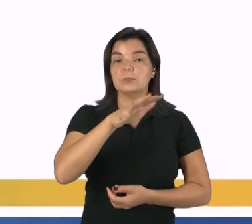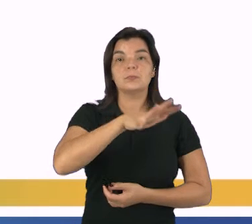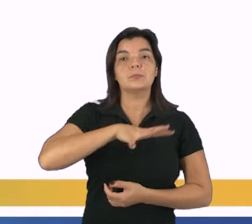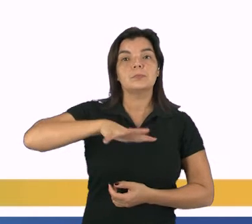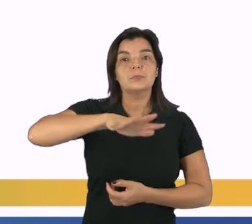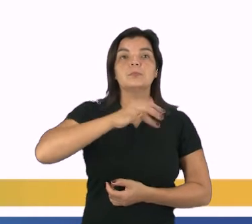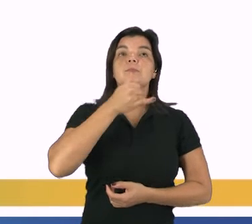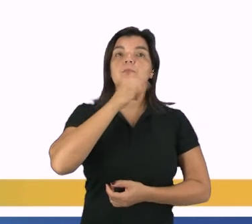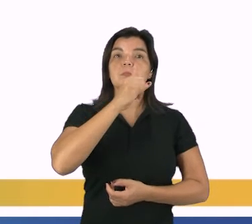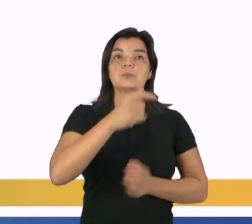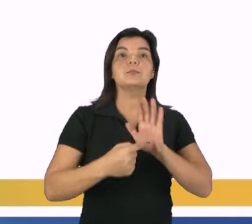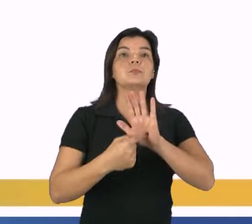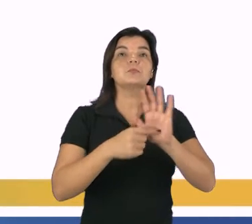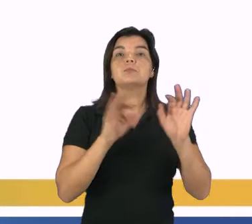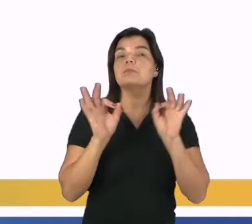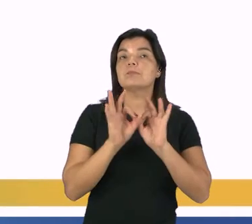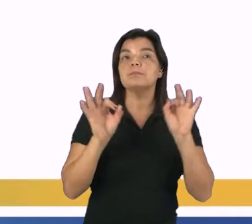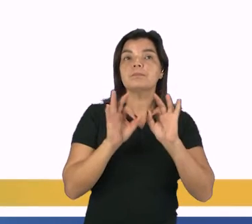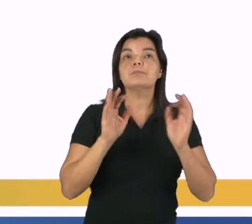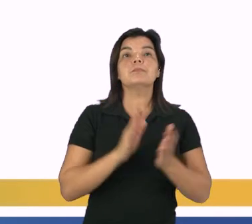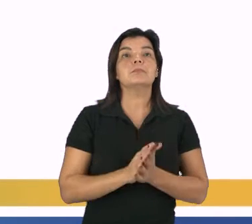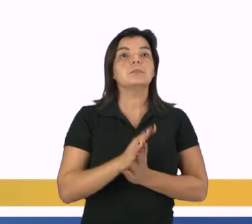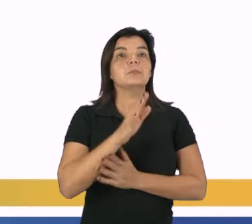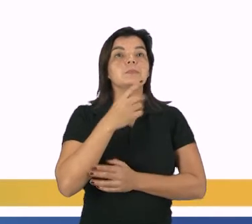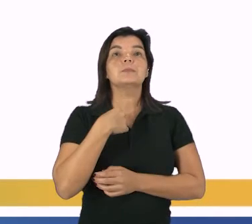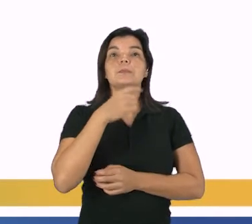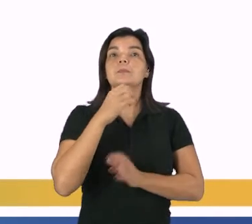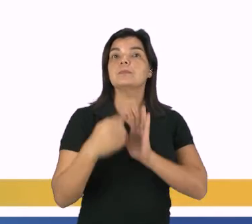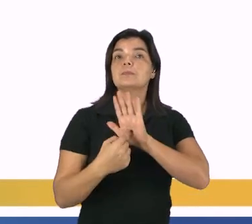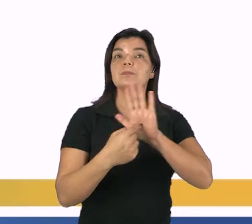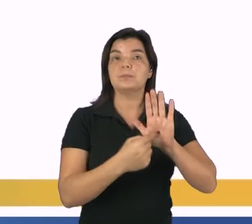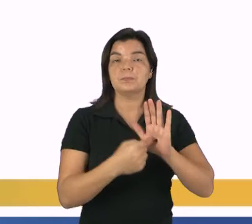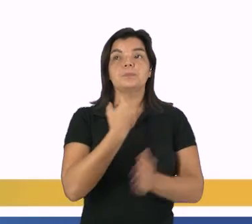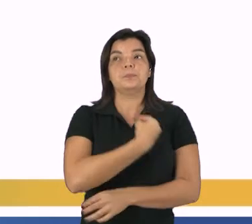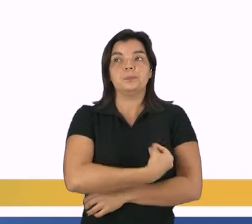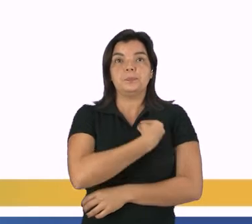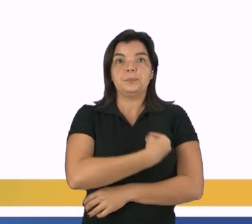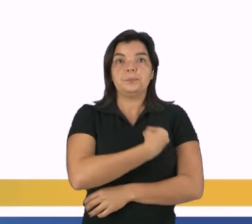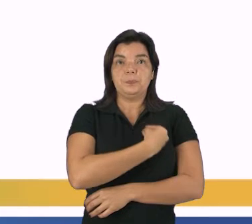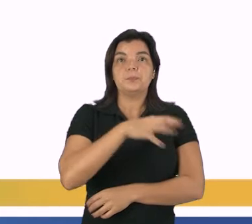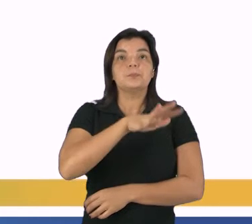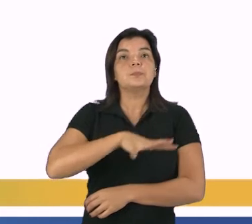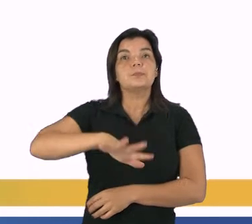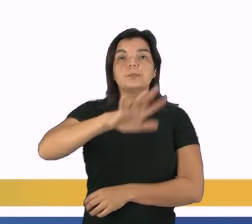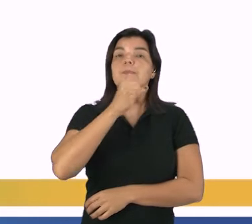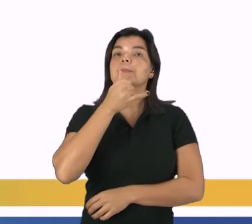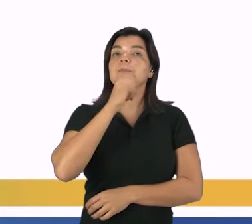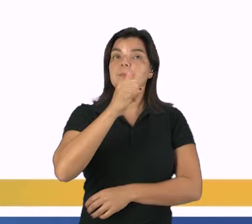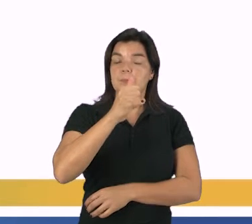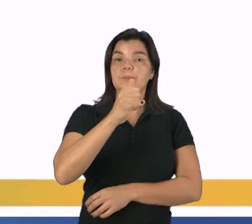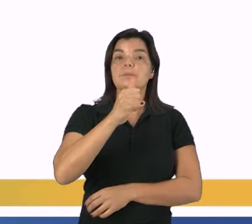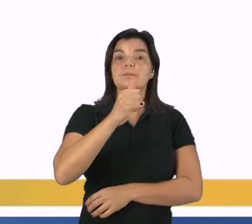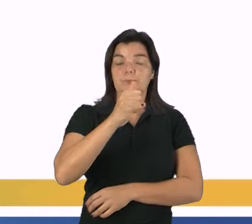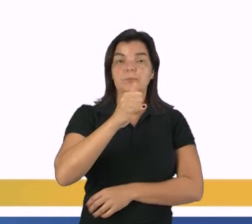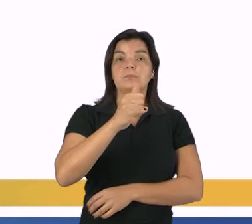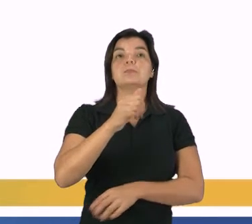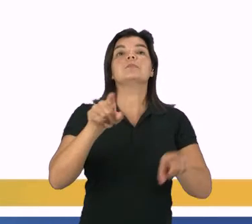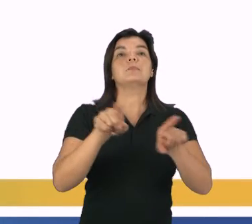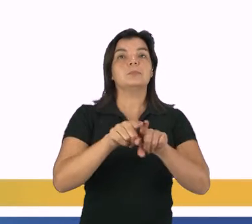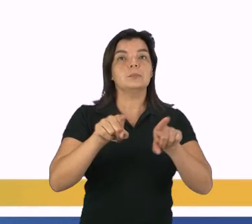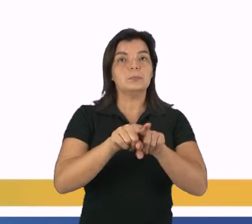bem? Isso é importante porque, às vezes, os problemas eles aparecem para você analisar um gráfico, tá? E você tem que saber